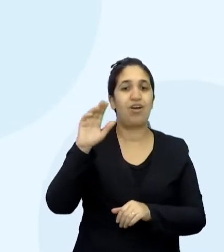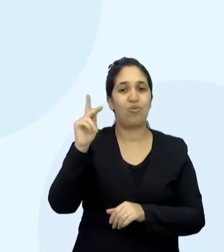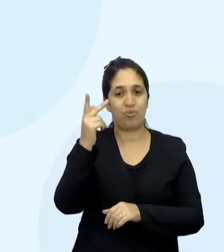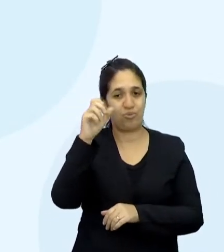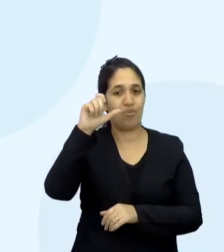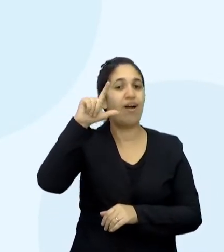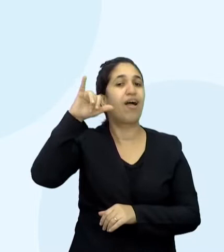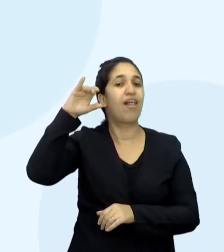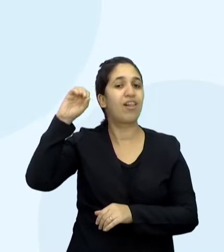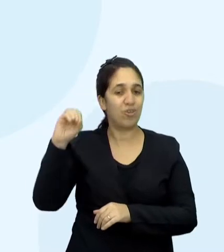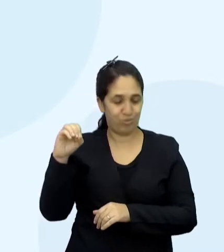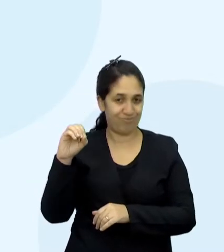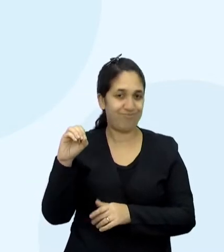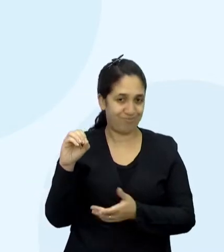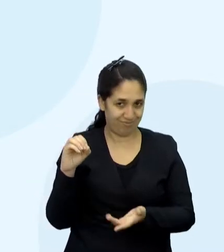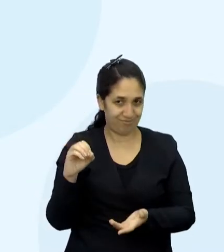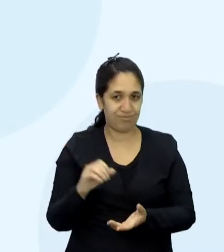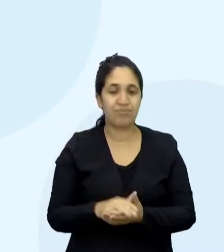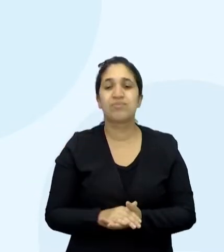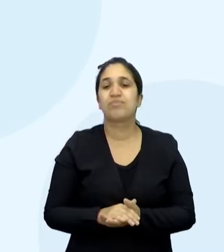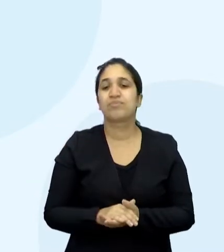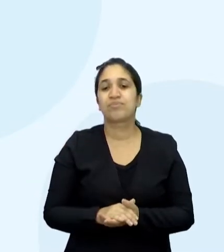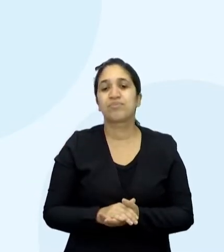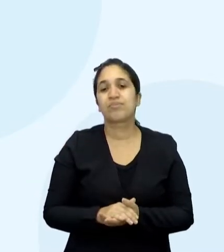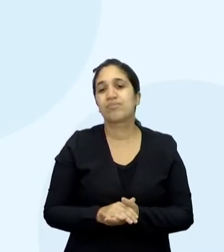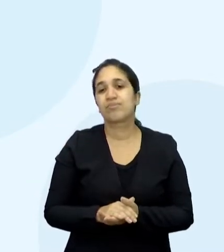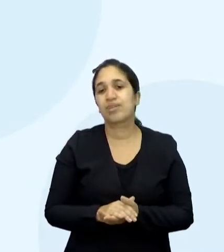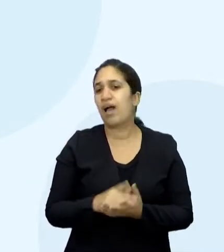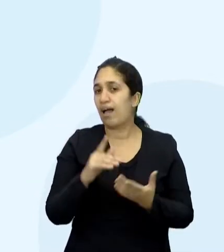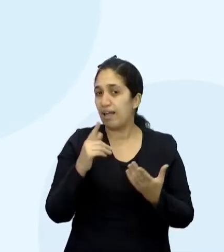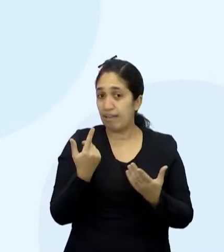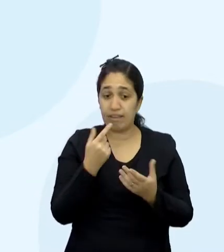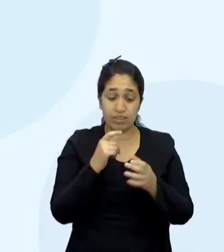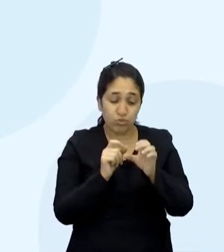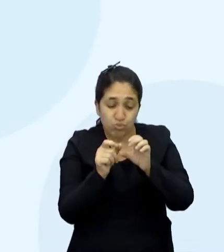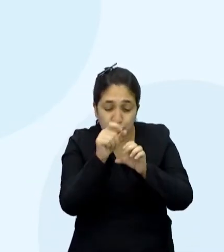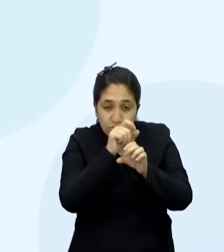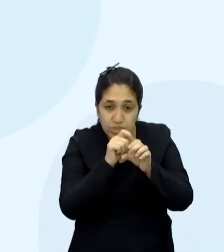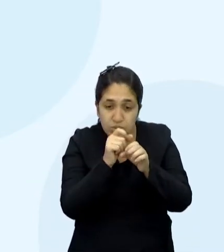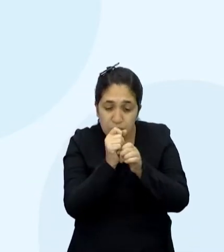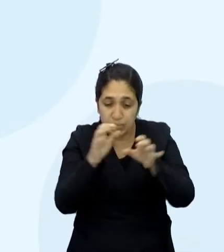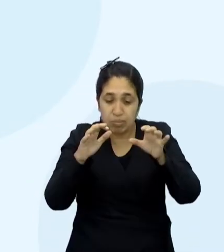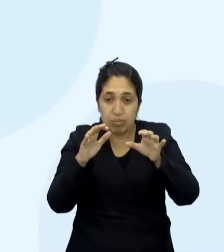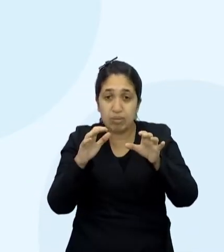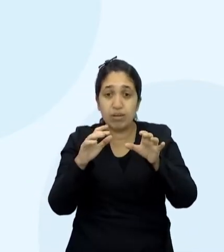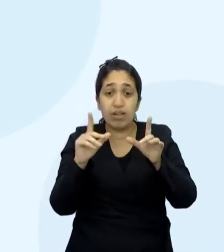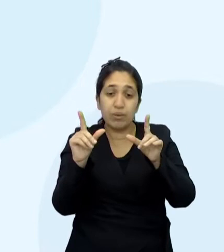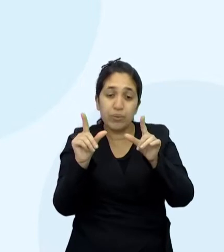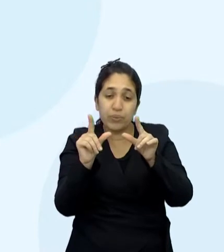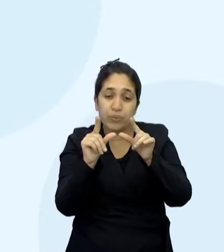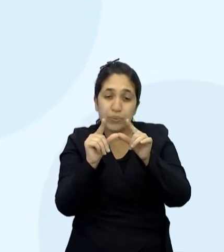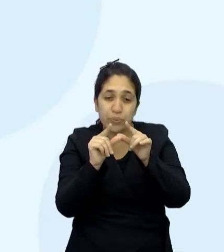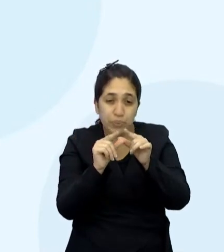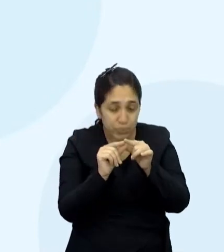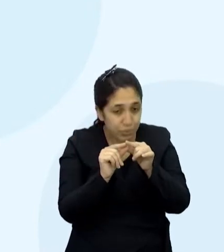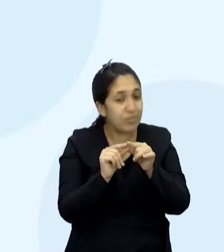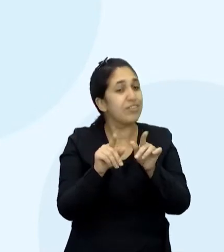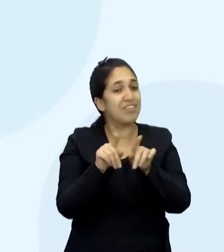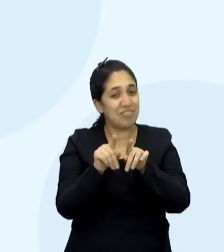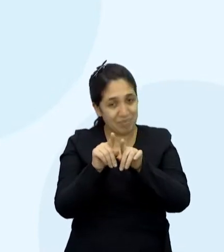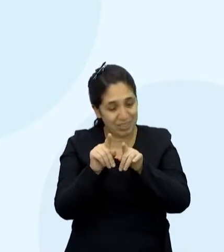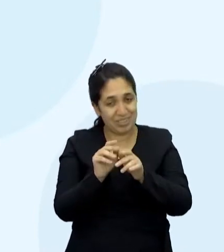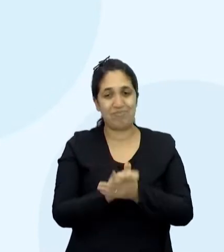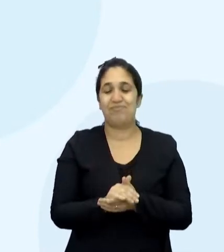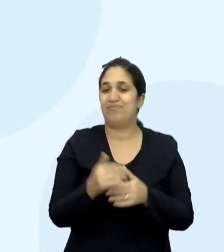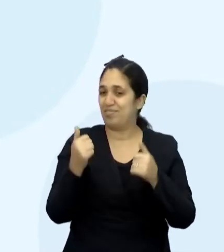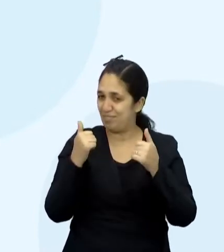hélio, que são dois prótons. E aí, quando os elementos se desintegram, eles reduzem, eles transformam também em elementos menores aí, tá